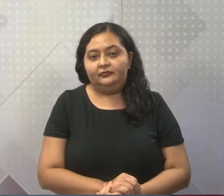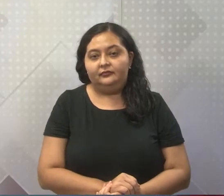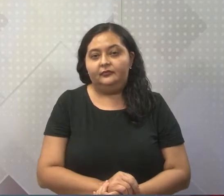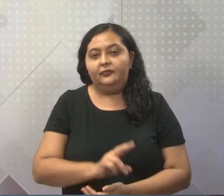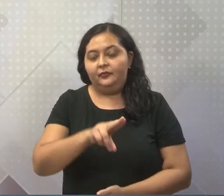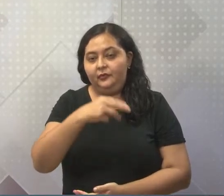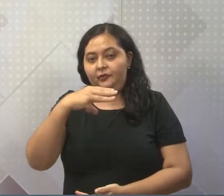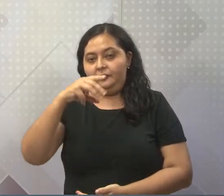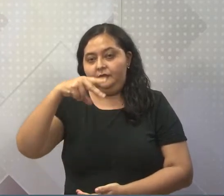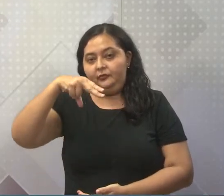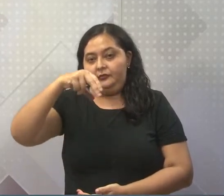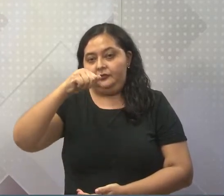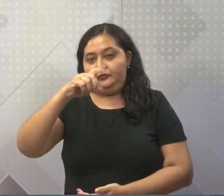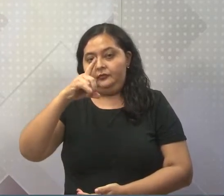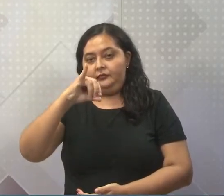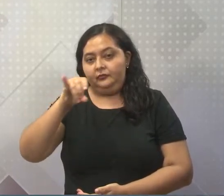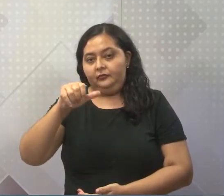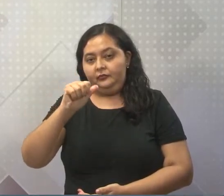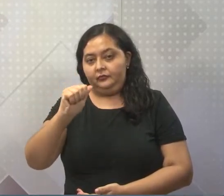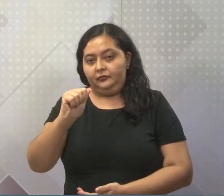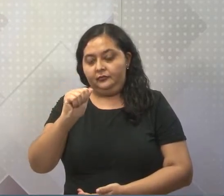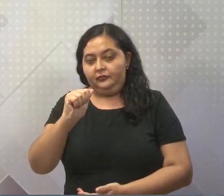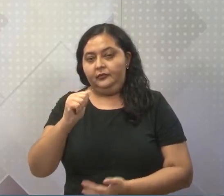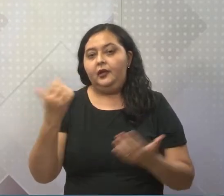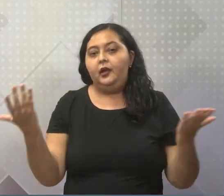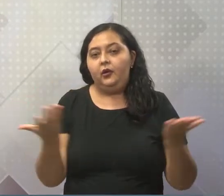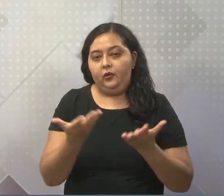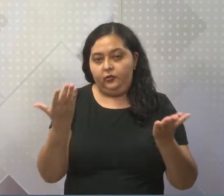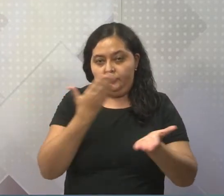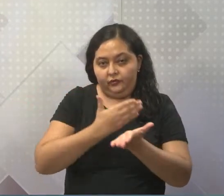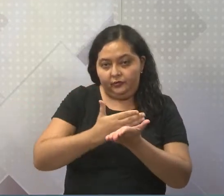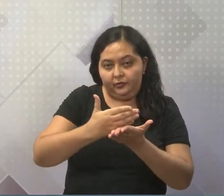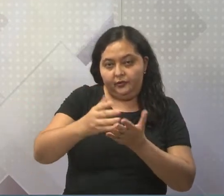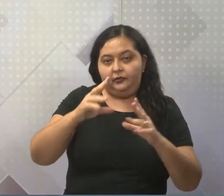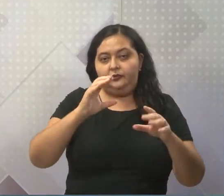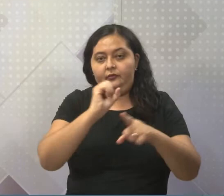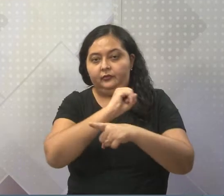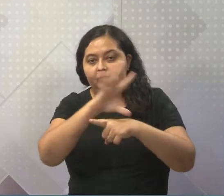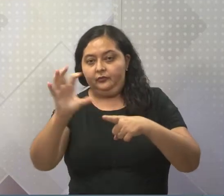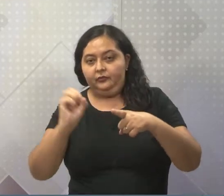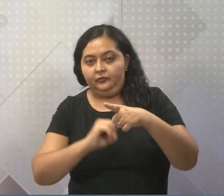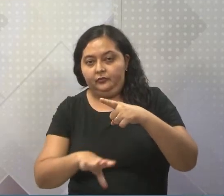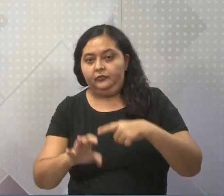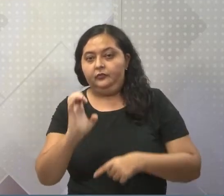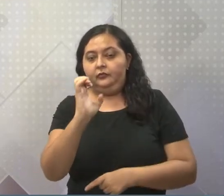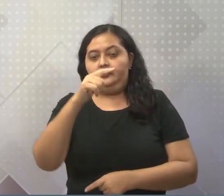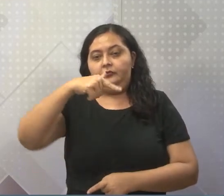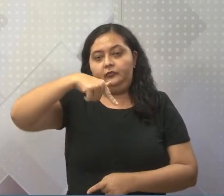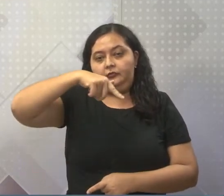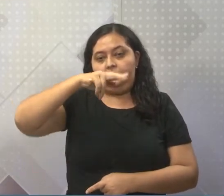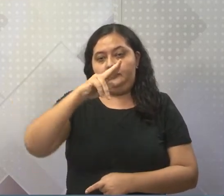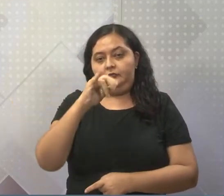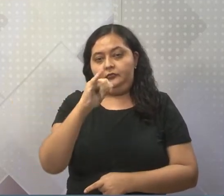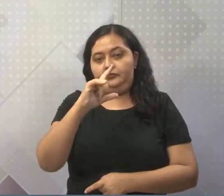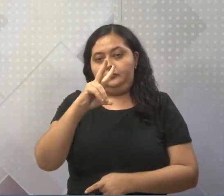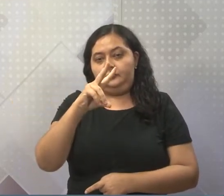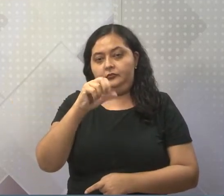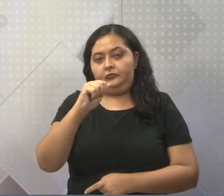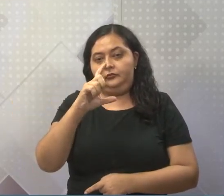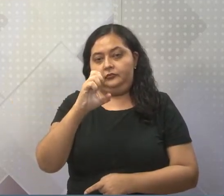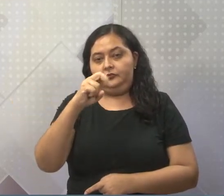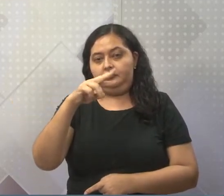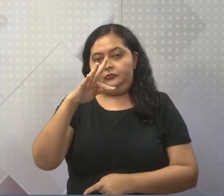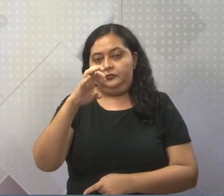Meu nome é Nádia Vasconcelos e hoje a gente vai começar com frações equivalentes. O que são frações equivalentes? São